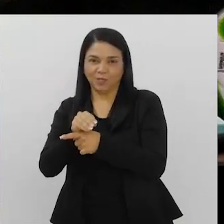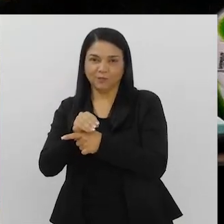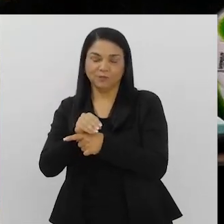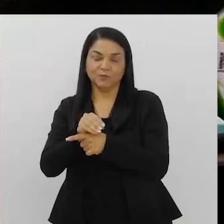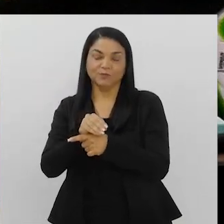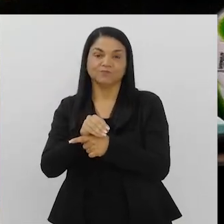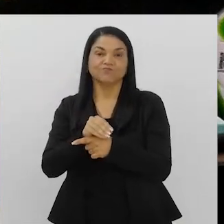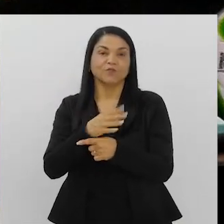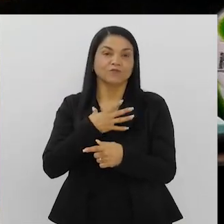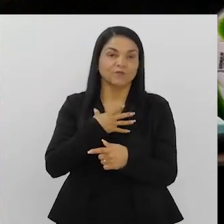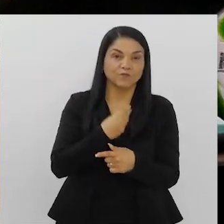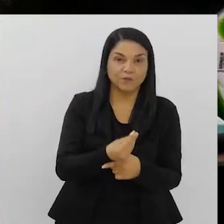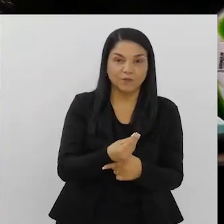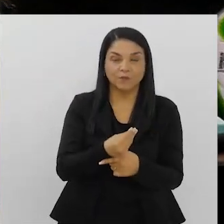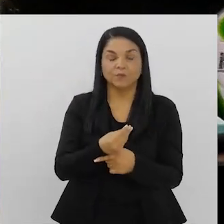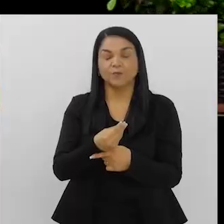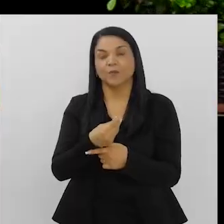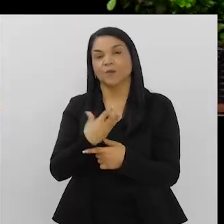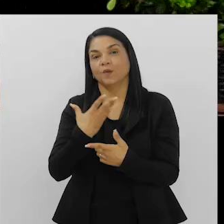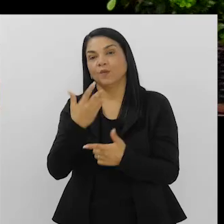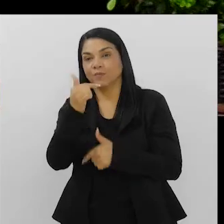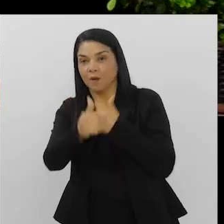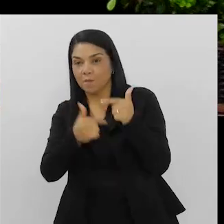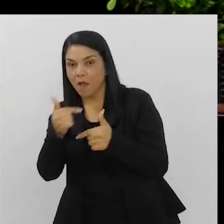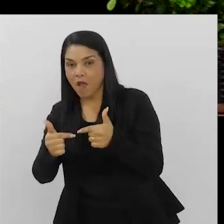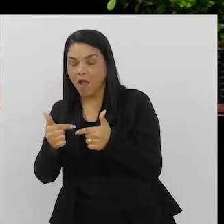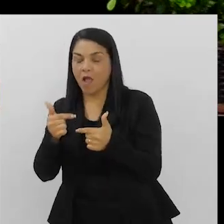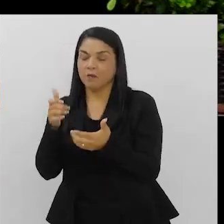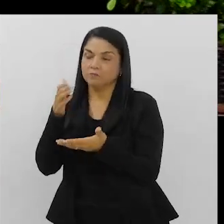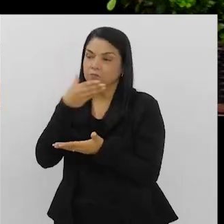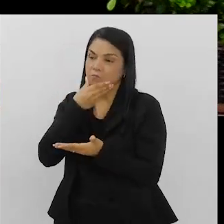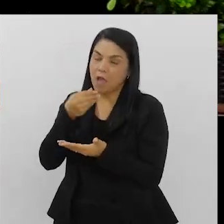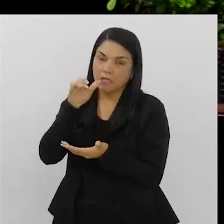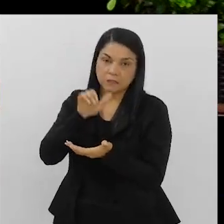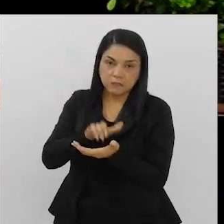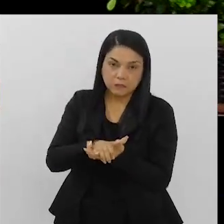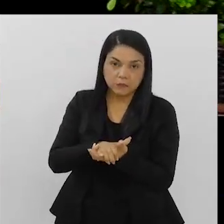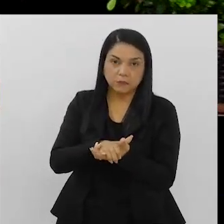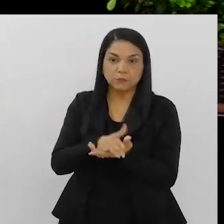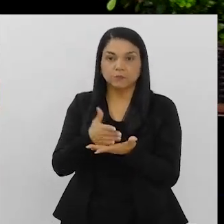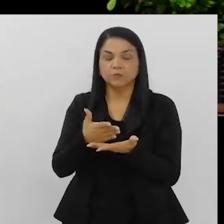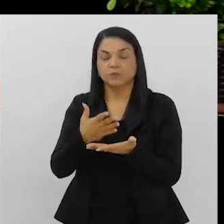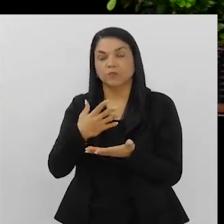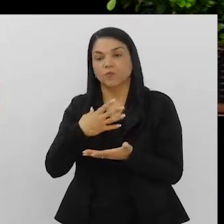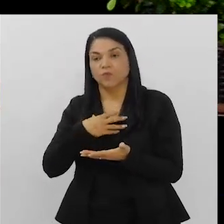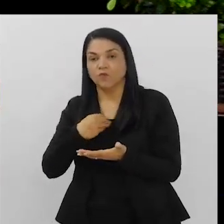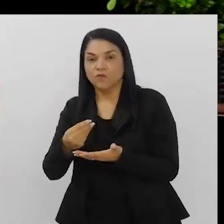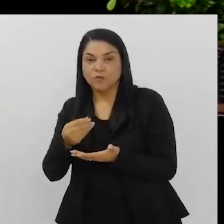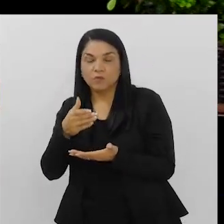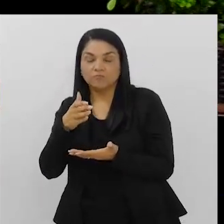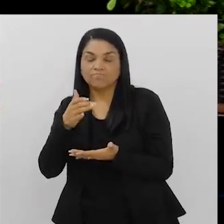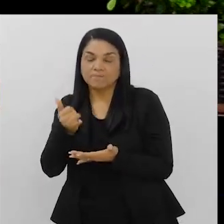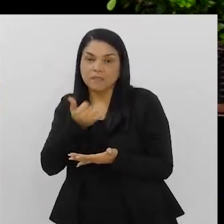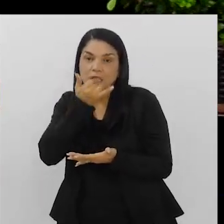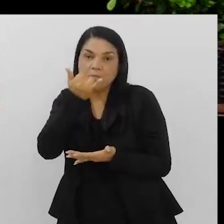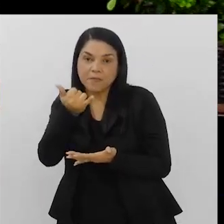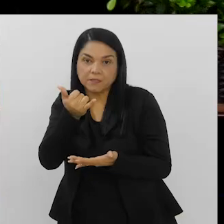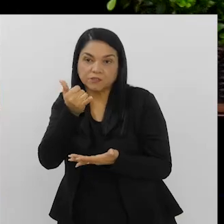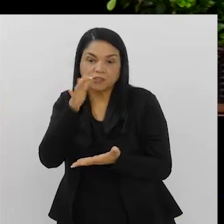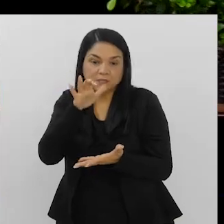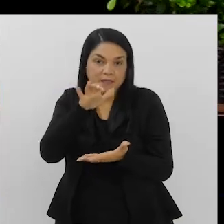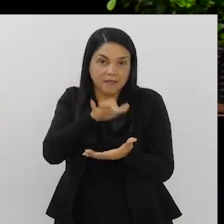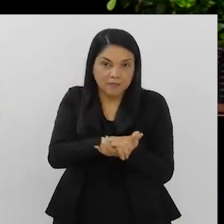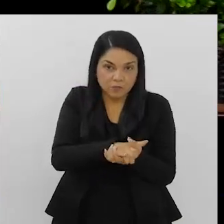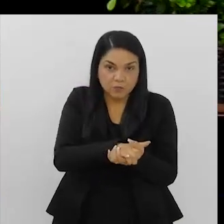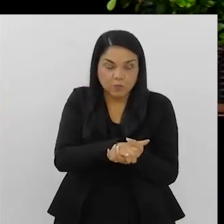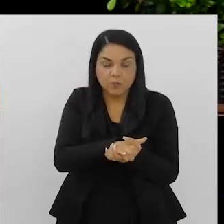Ou do trabalho, dos filhos, do marido ou da esposa. Do marido. E aí, de repente, o filho casou, a filha casou, ela se vê com